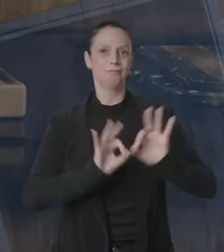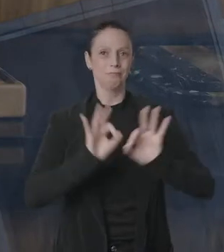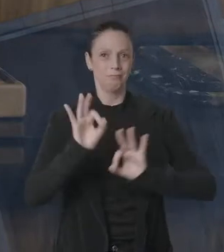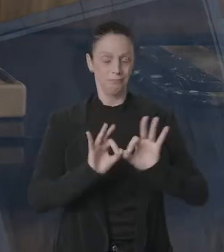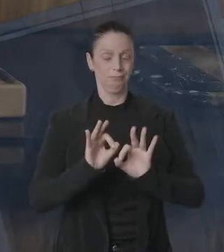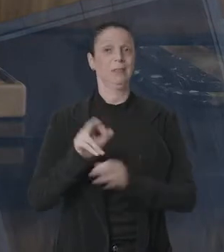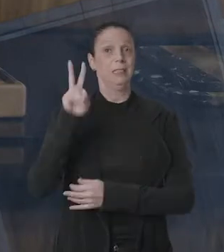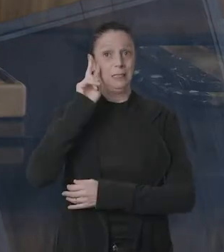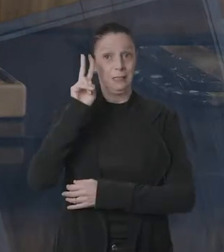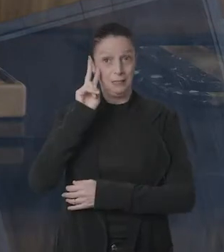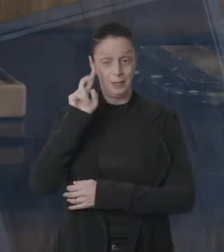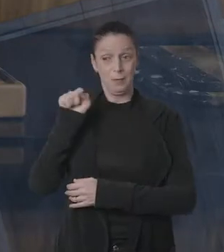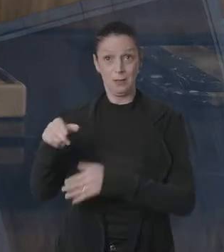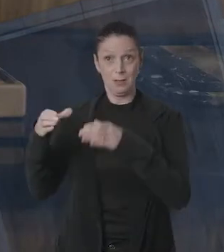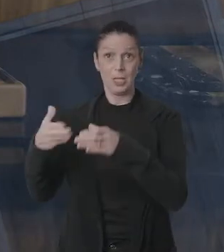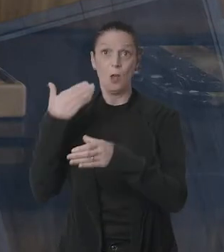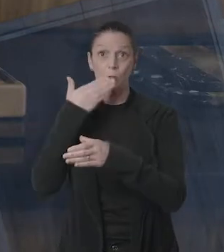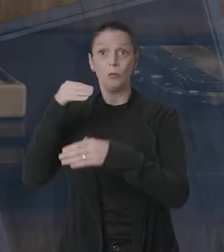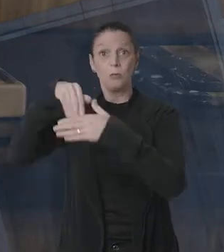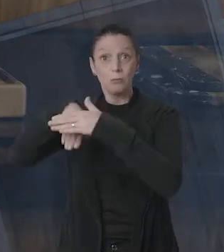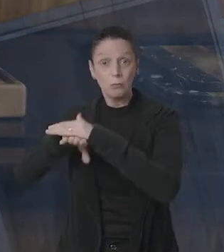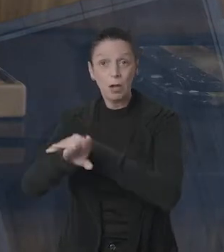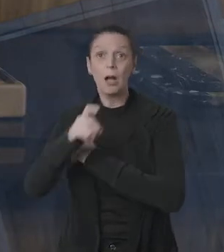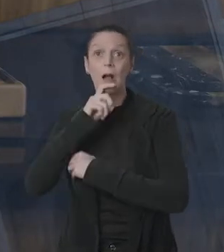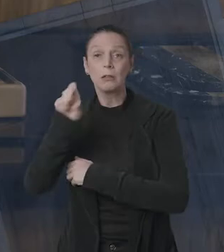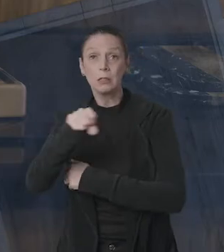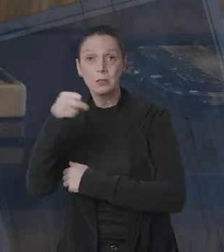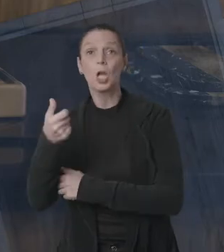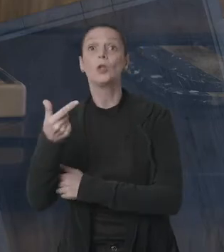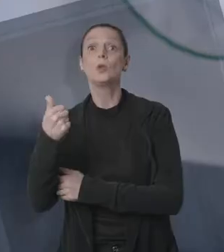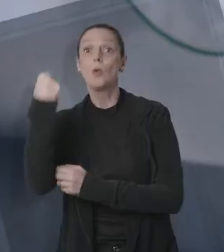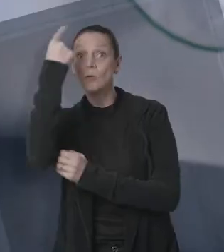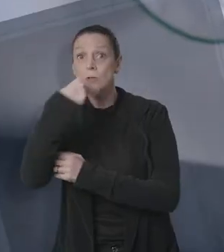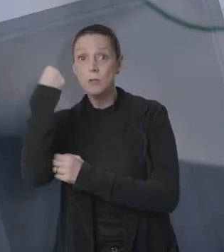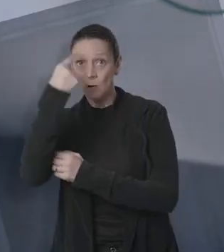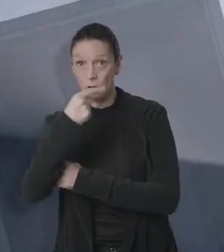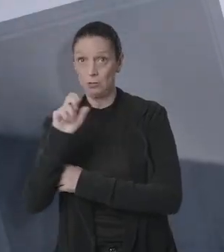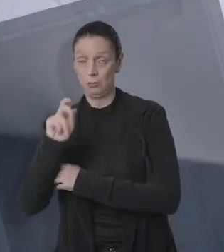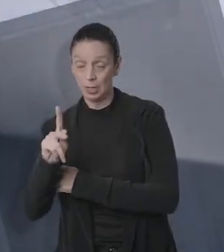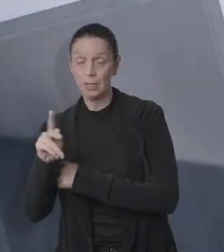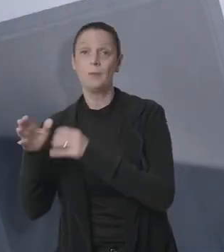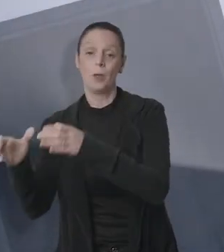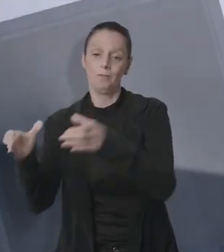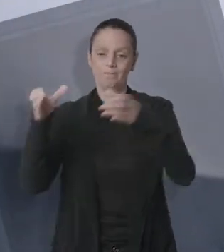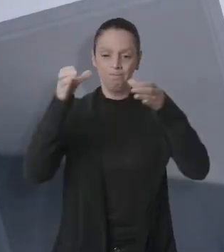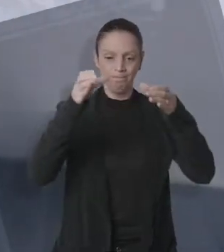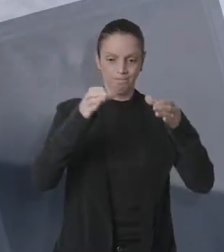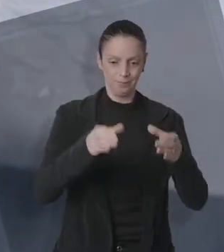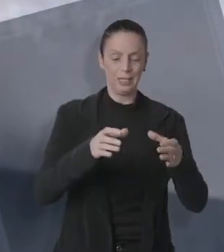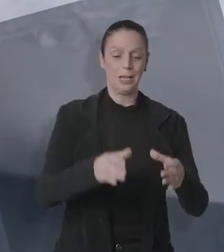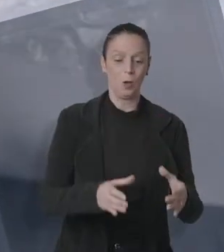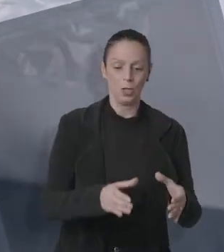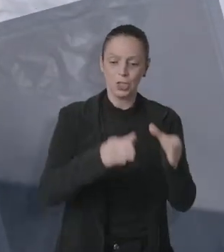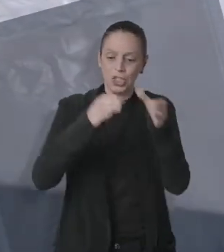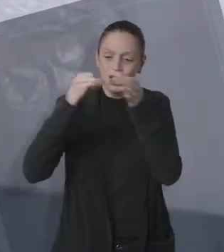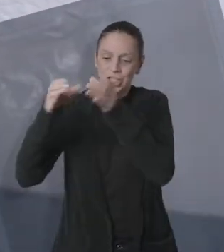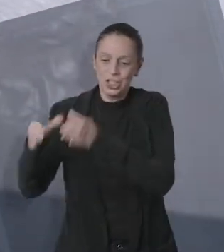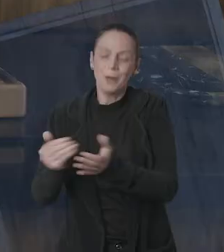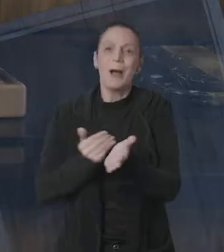12 horas, eu já virei ele aqui no prato. Vamos tirar da forma.